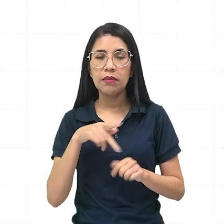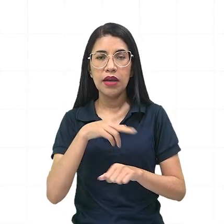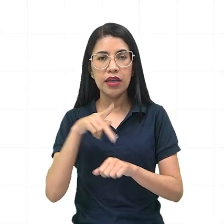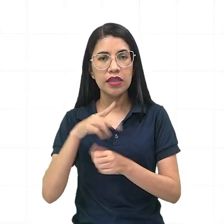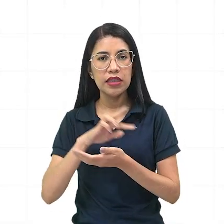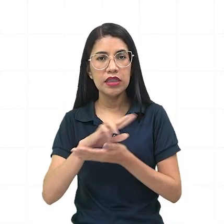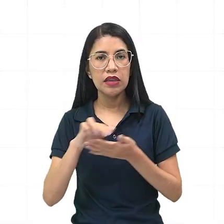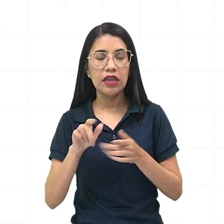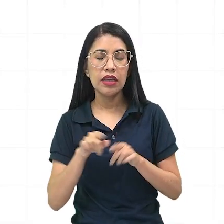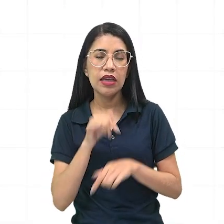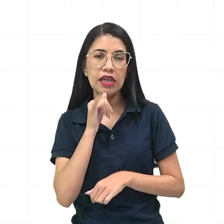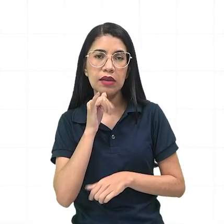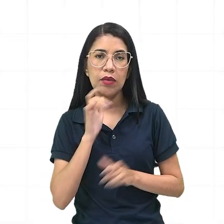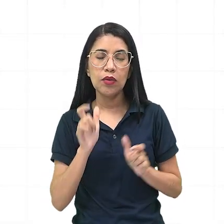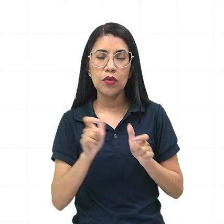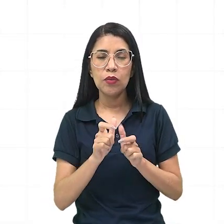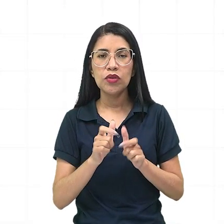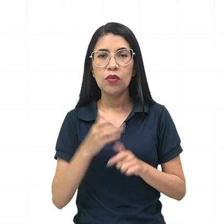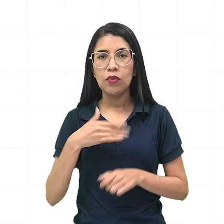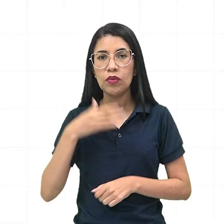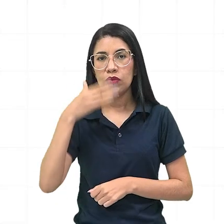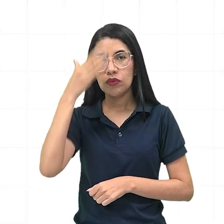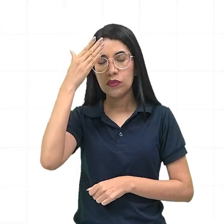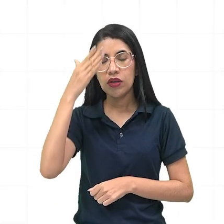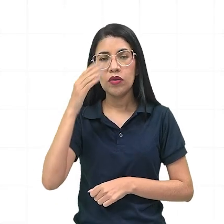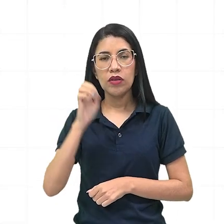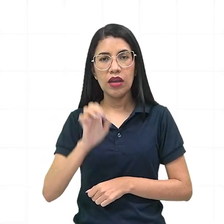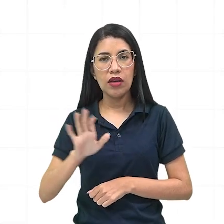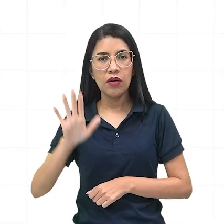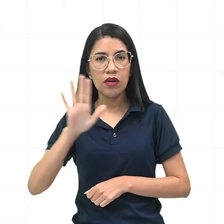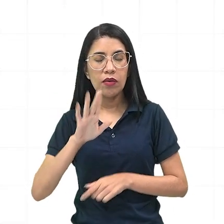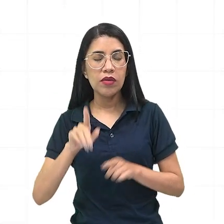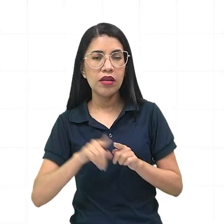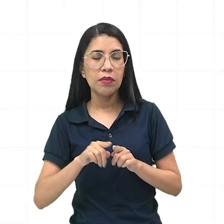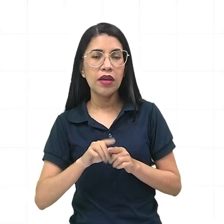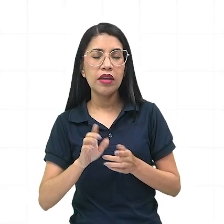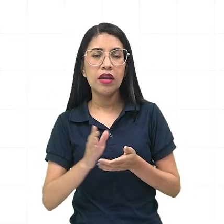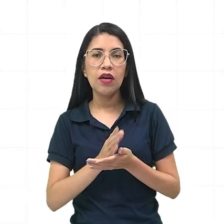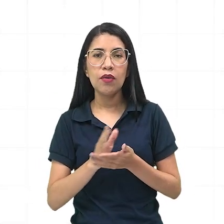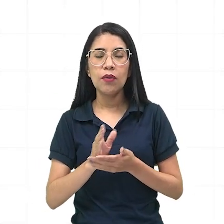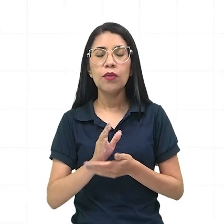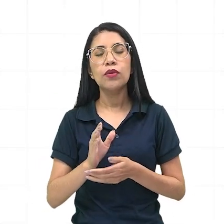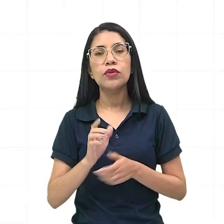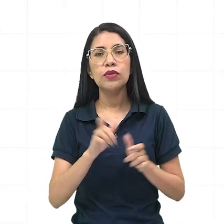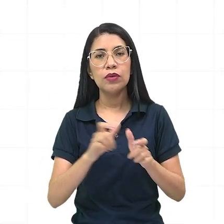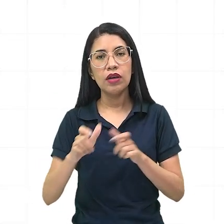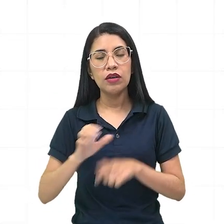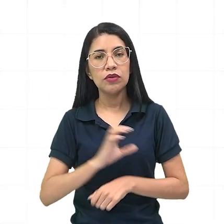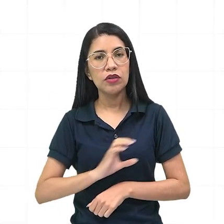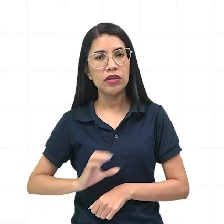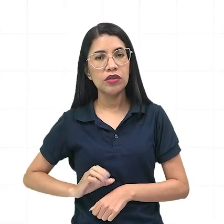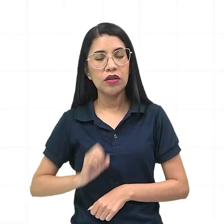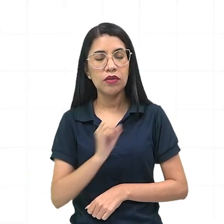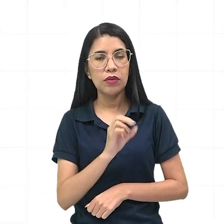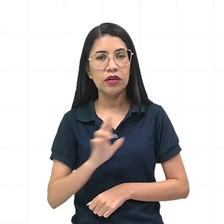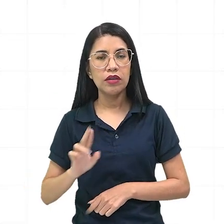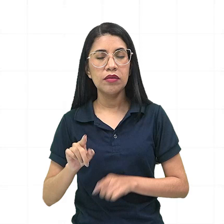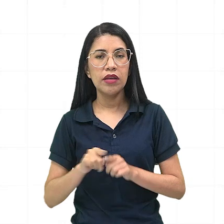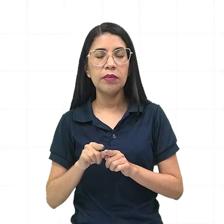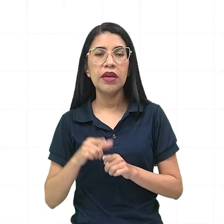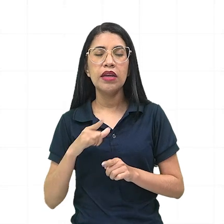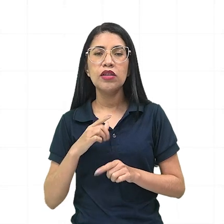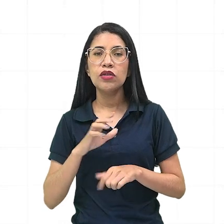Grupos minoritários, como os muçulmanos na Europa e os cristãos em algumas regiões do Oriente Médio, frequentemente